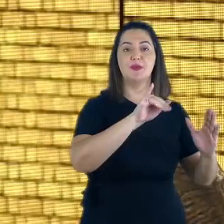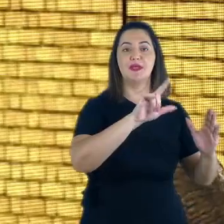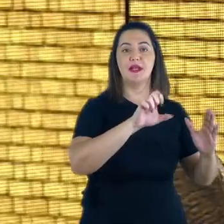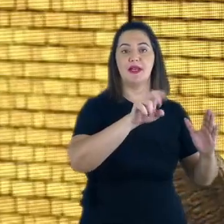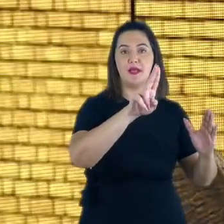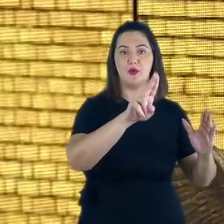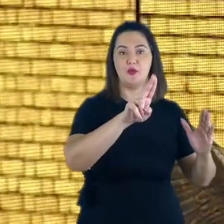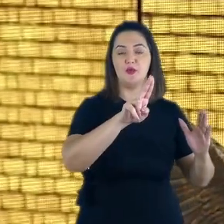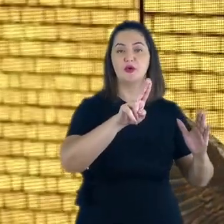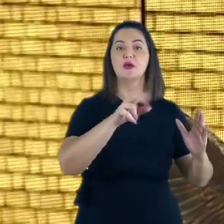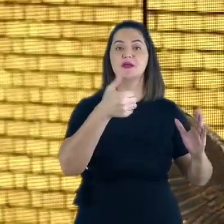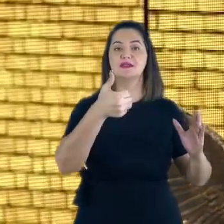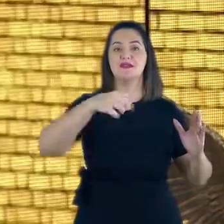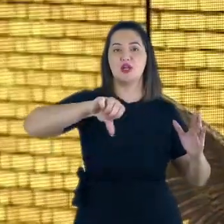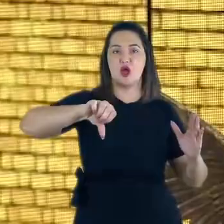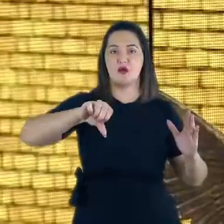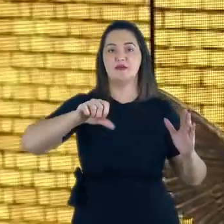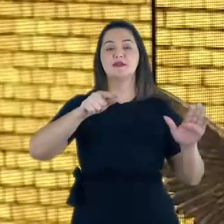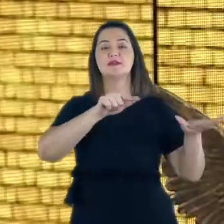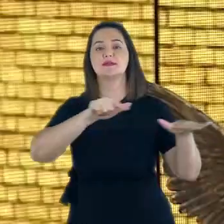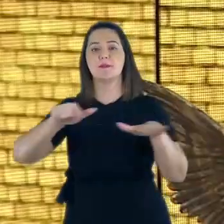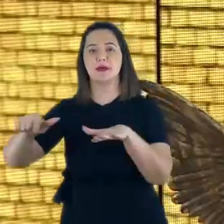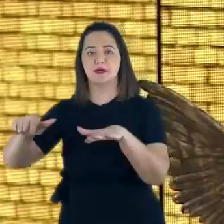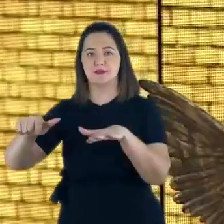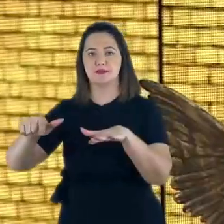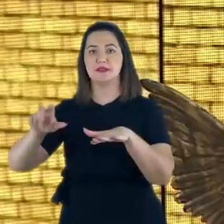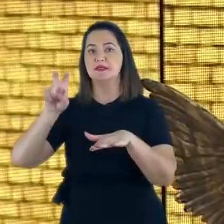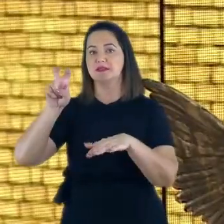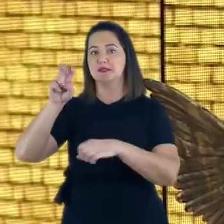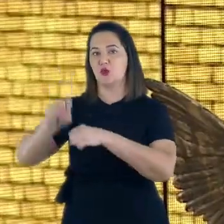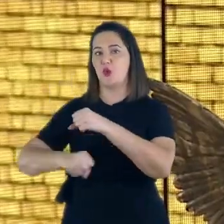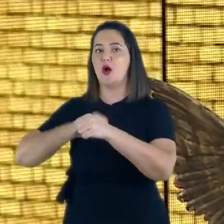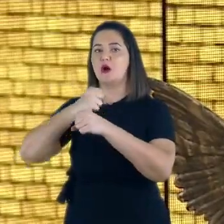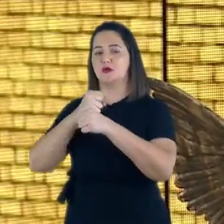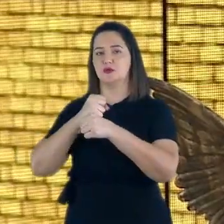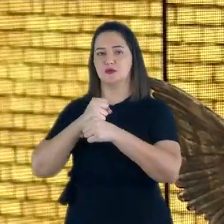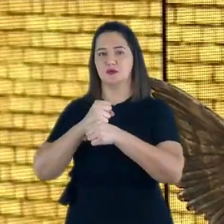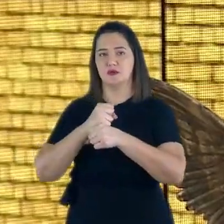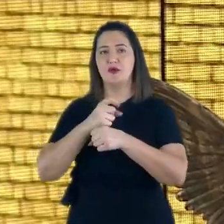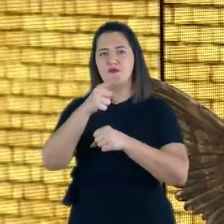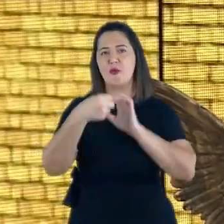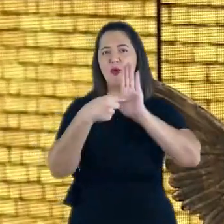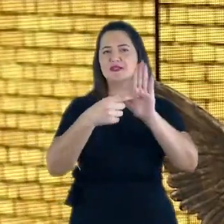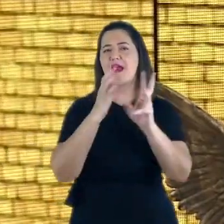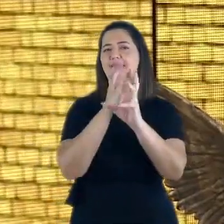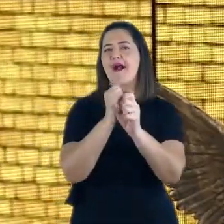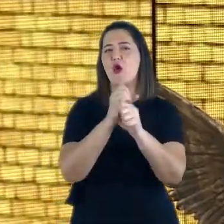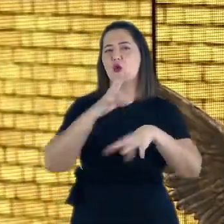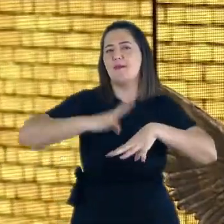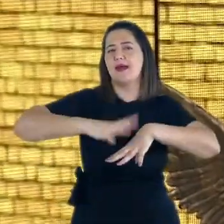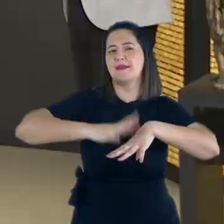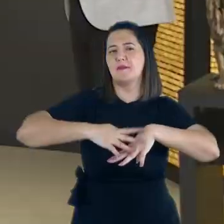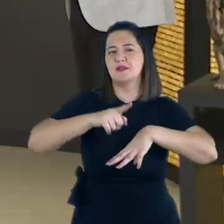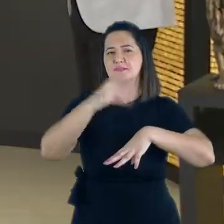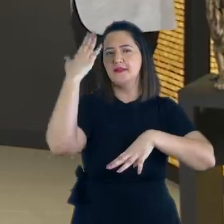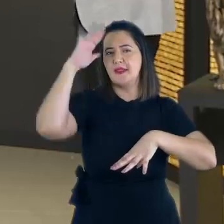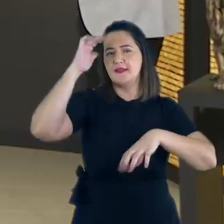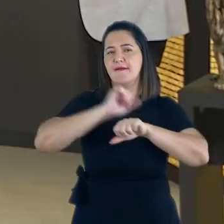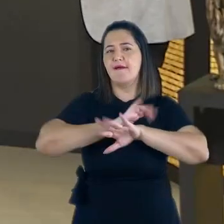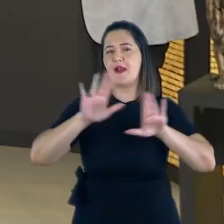2 semanas e 5 anos. Agora eu vou fazer uma conta e você vai entender como é que isso aqui funciona na prática no sistema de ano. Vamos voltar